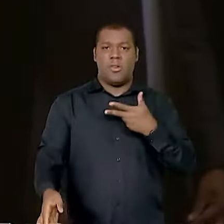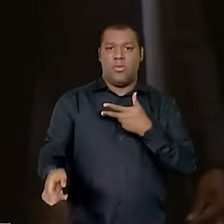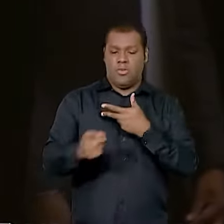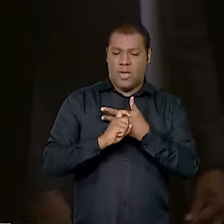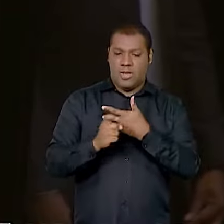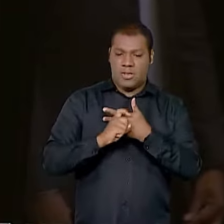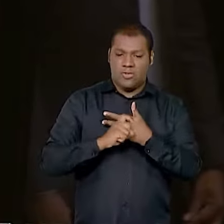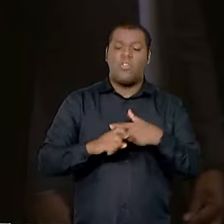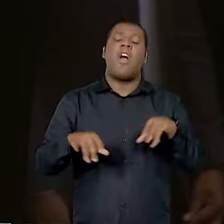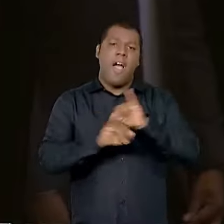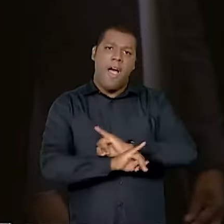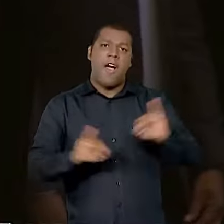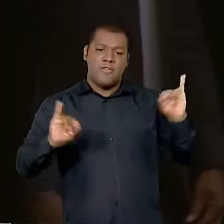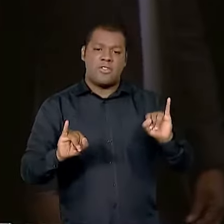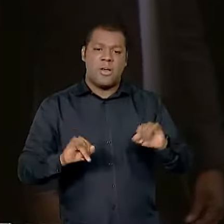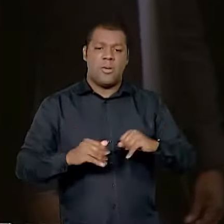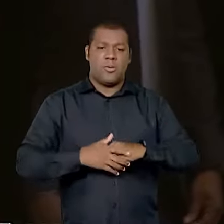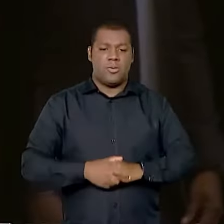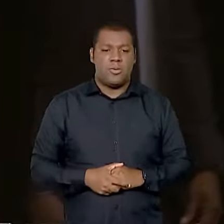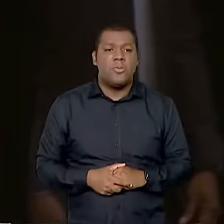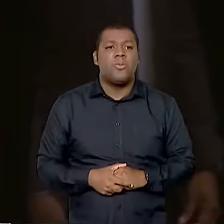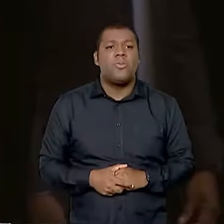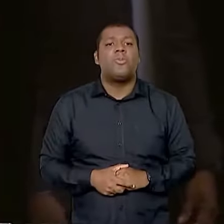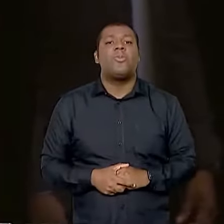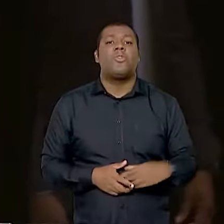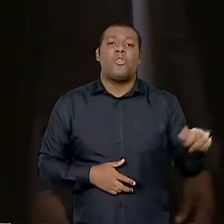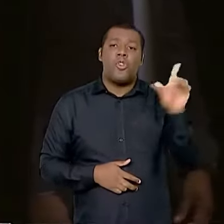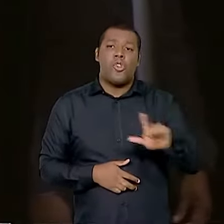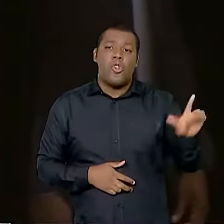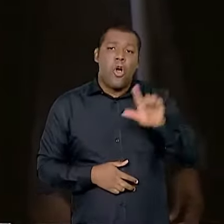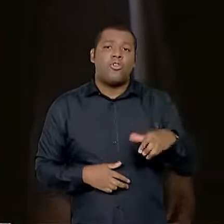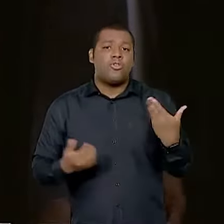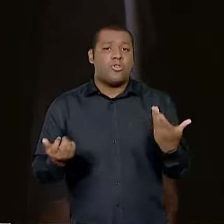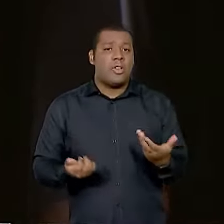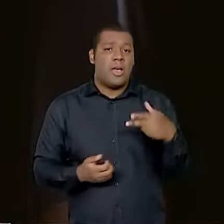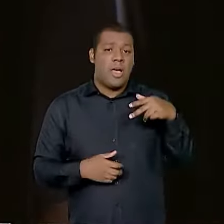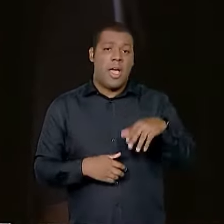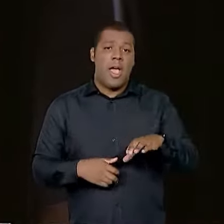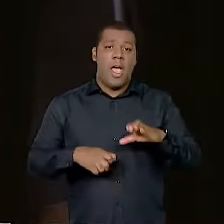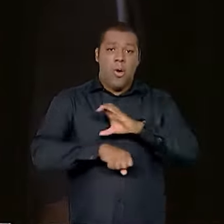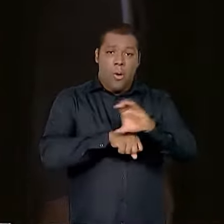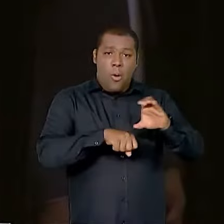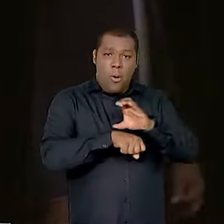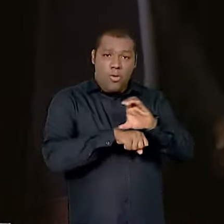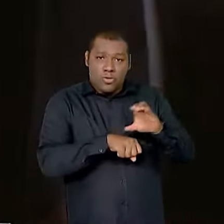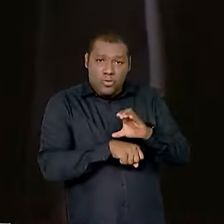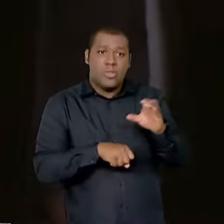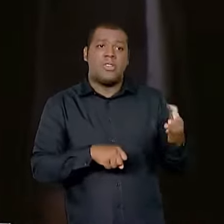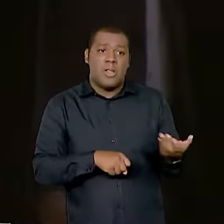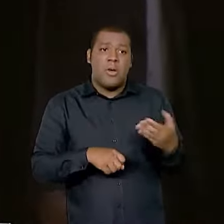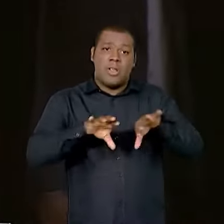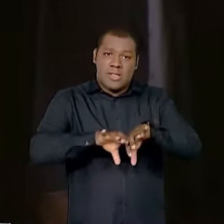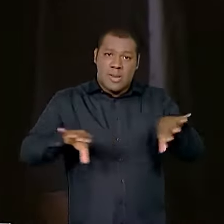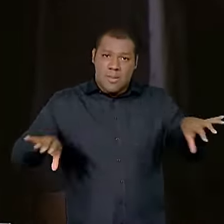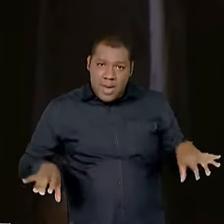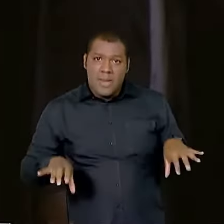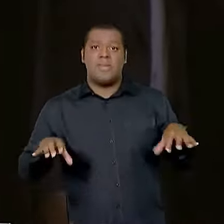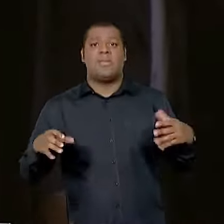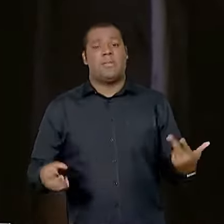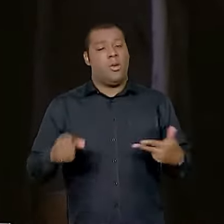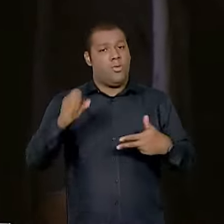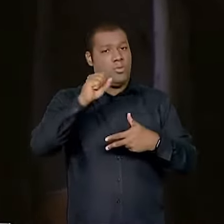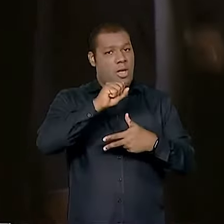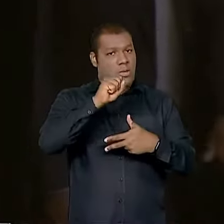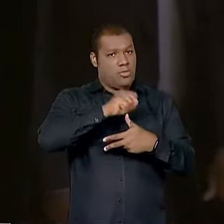realmente afirmar e reafirmar que, guardadas, obviamente, as características próprias da Constituição de separação dos poderes, de independência entre